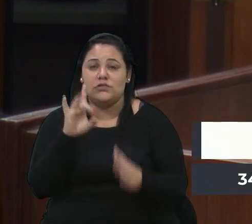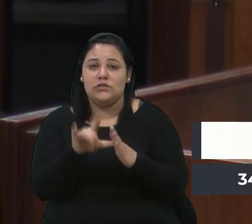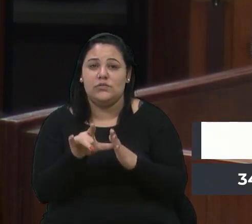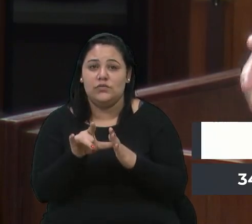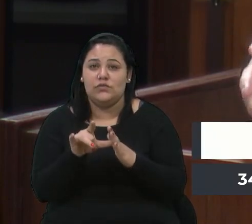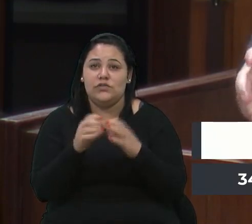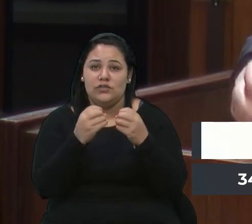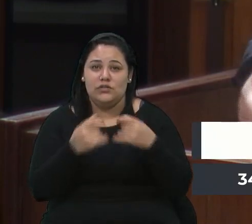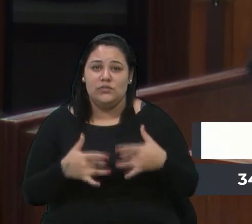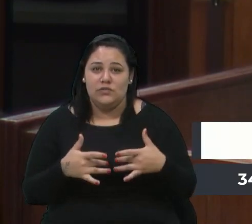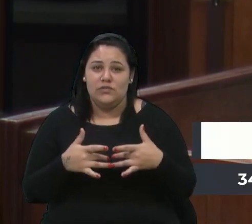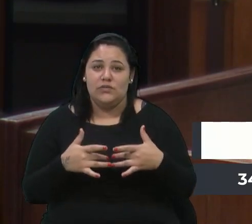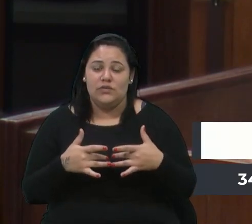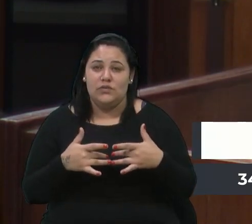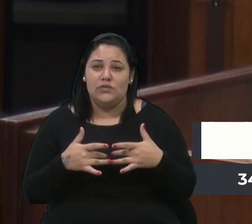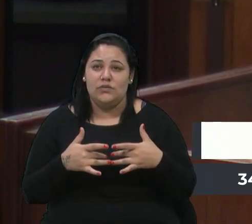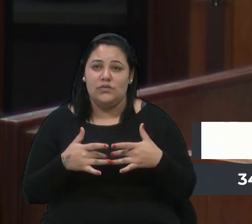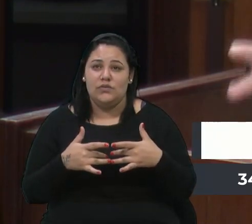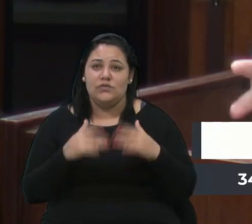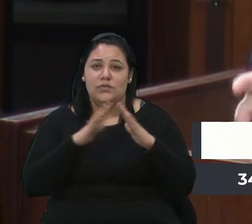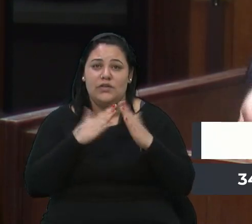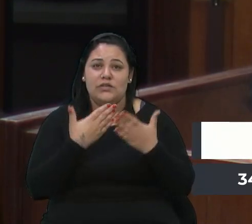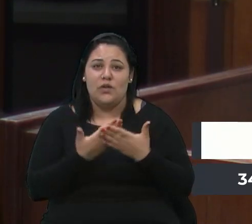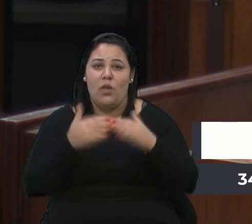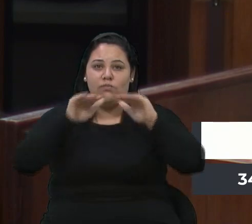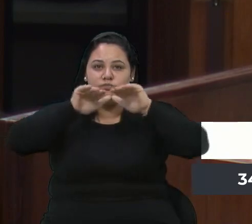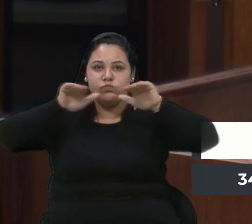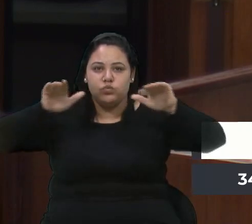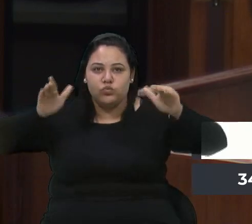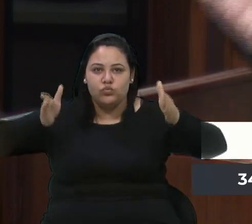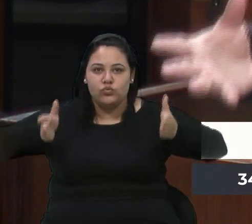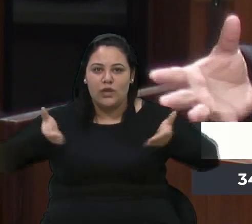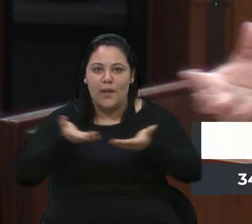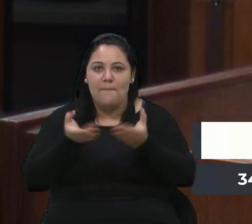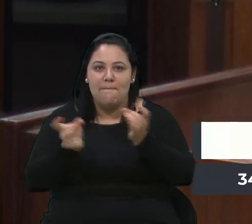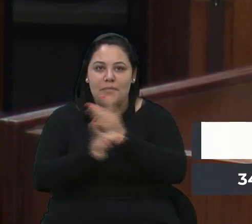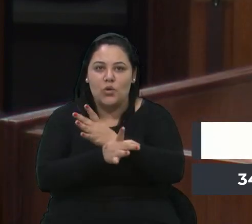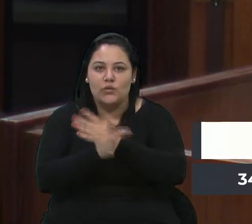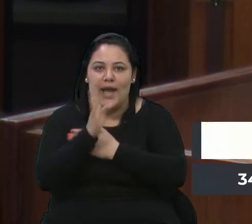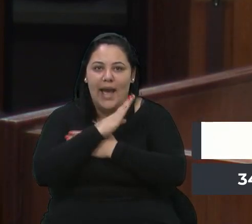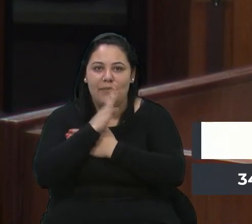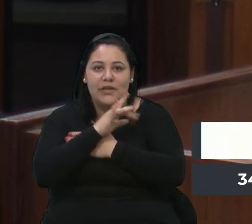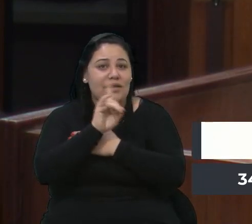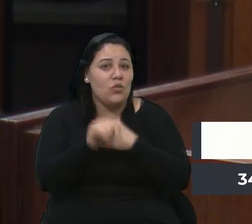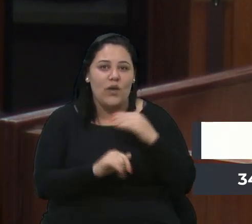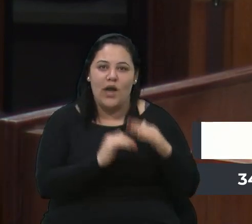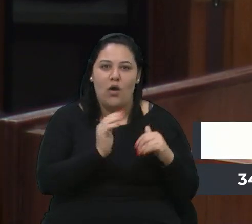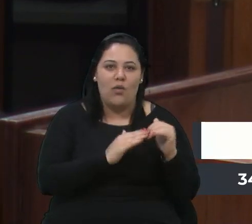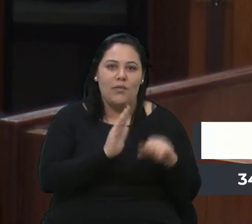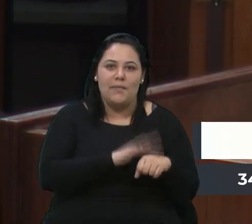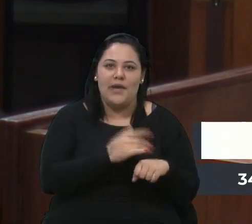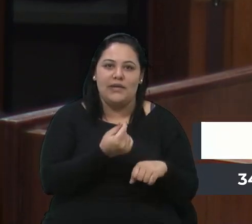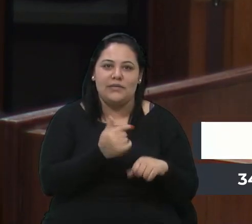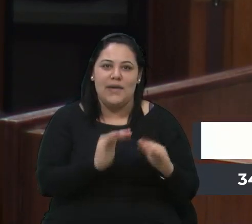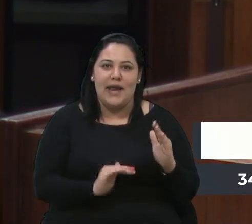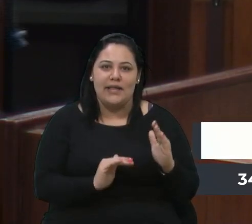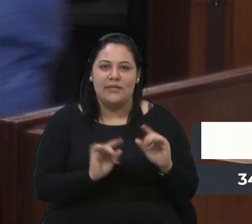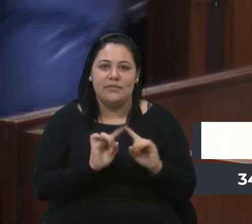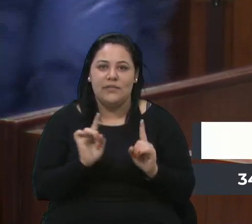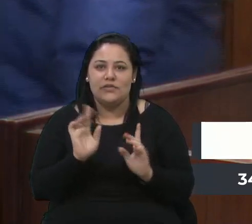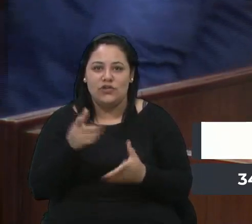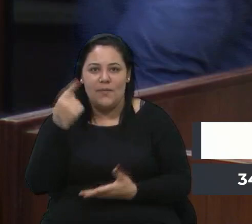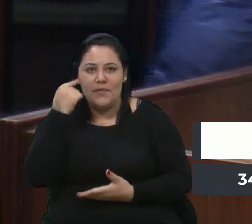dos modulares, a gente entende que é mais caro, não é a obra mais barata. Mas já pensou, vereador